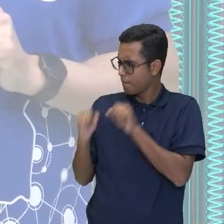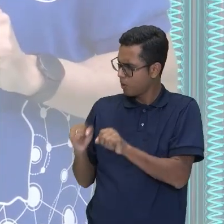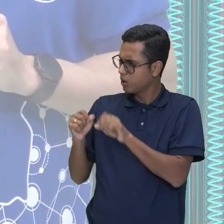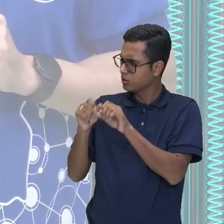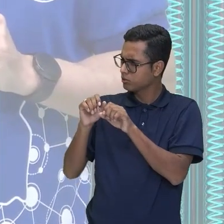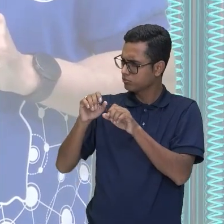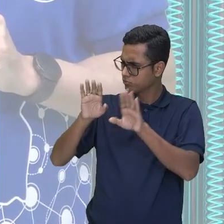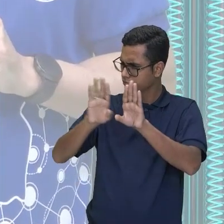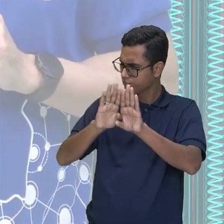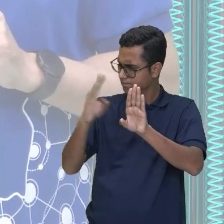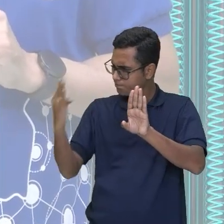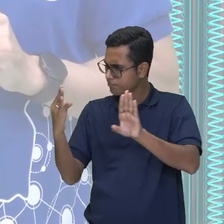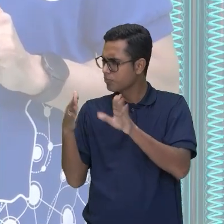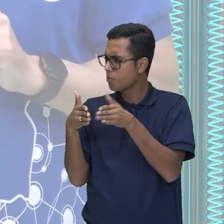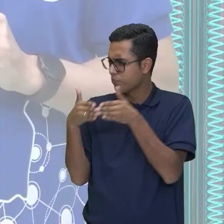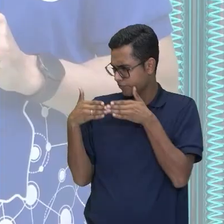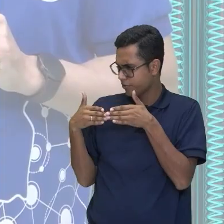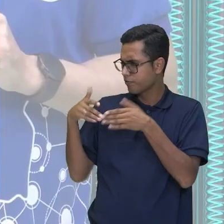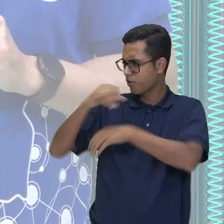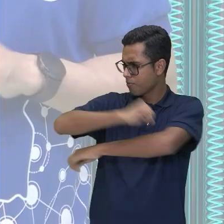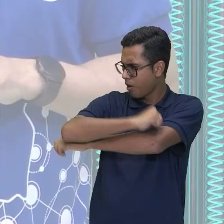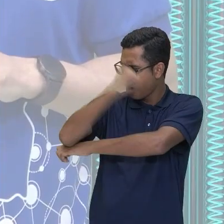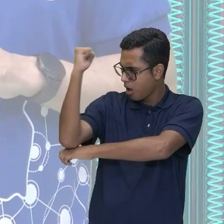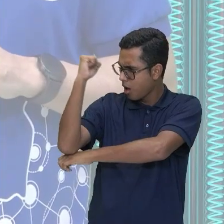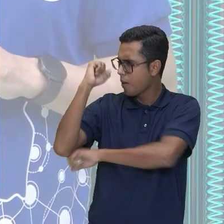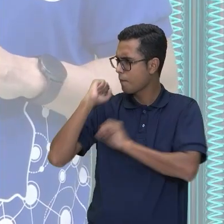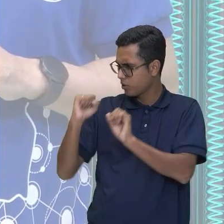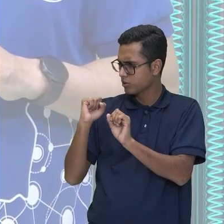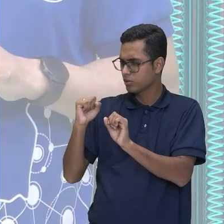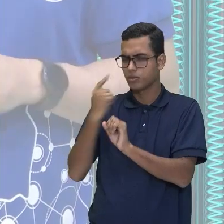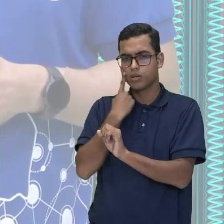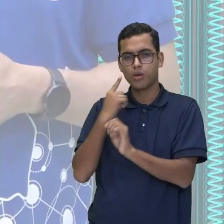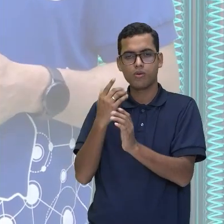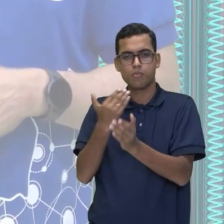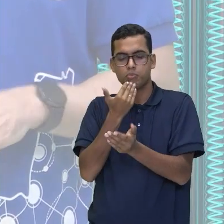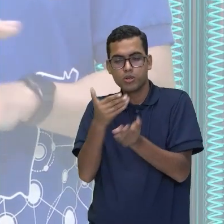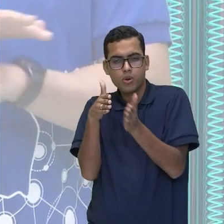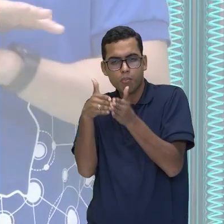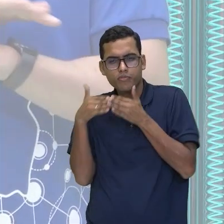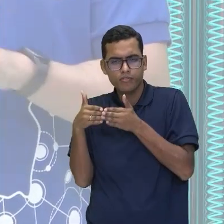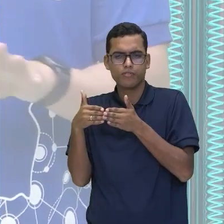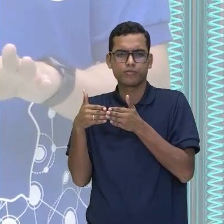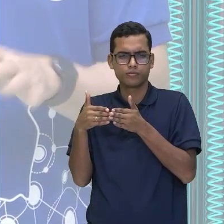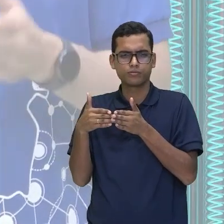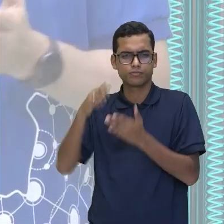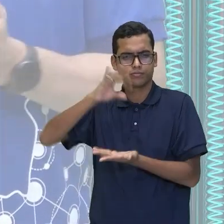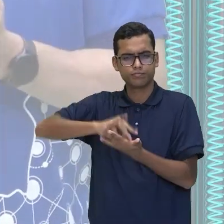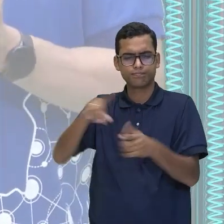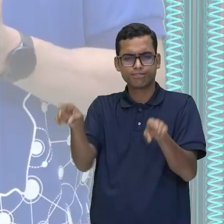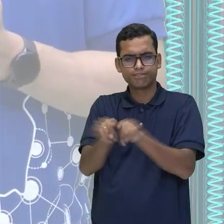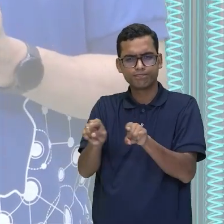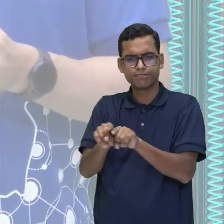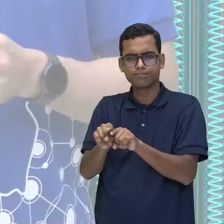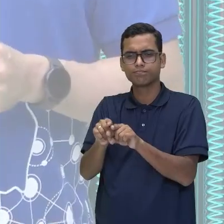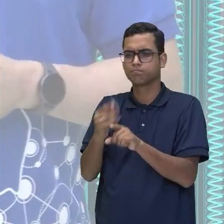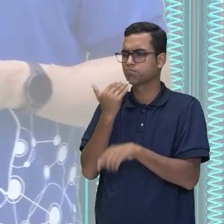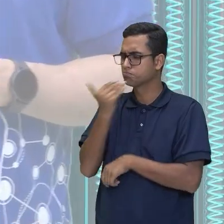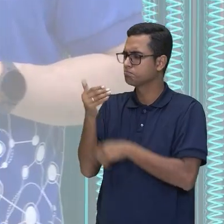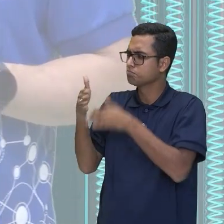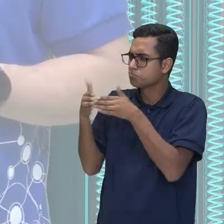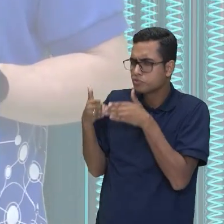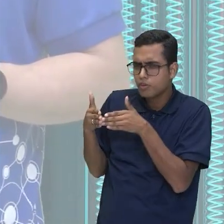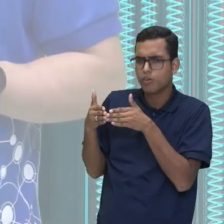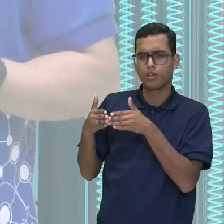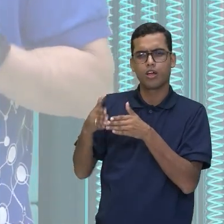pode abrir a janela, por favor? Repare na palavrinha mágica, please. Please torna tudo mais educado. Se